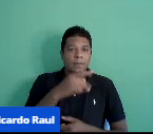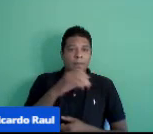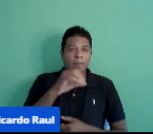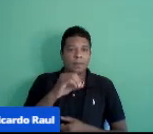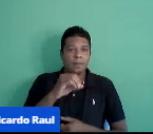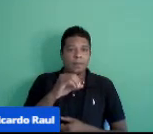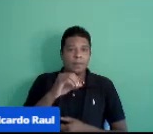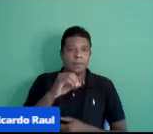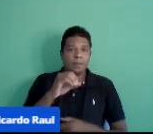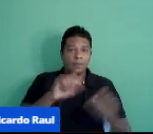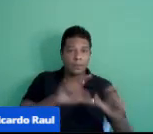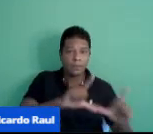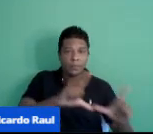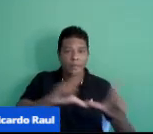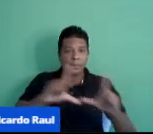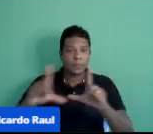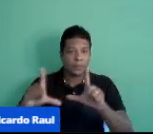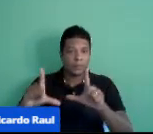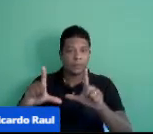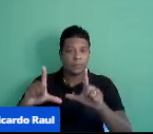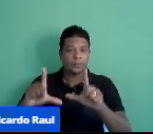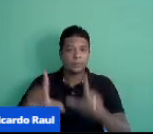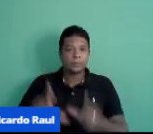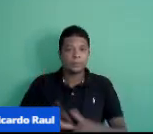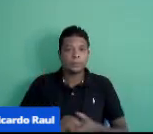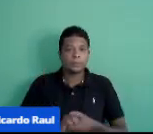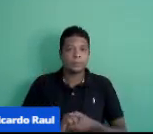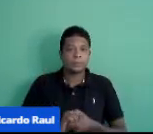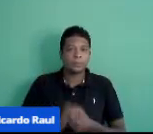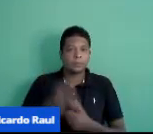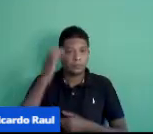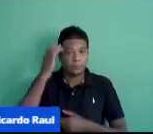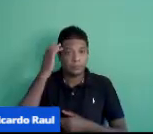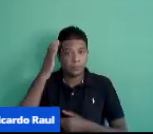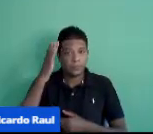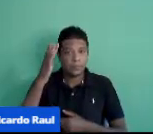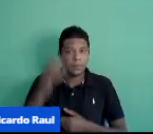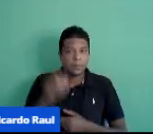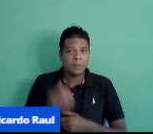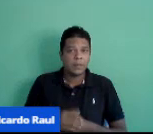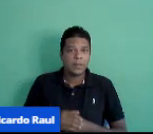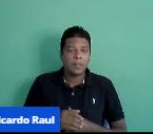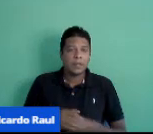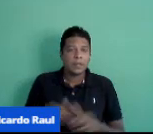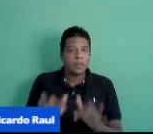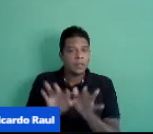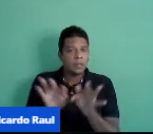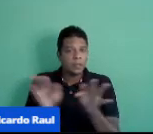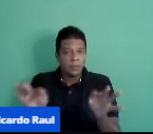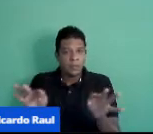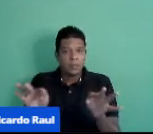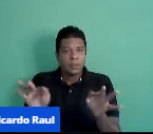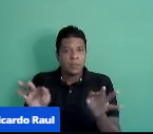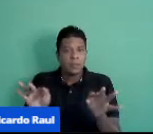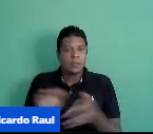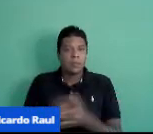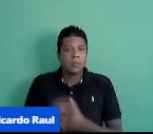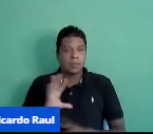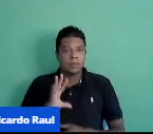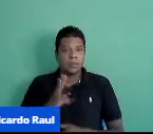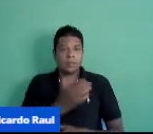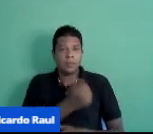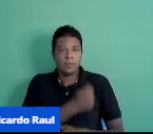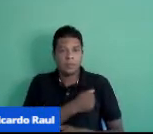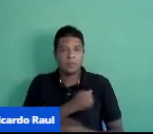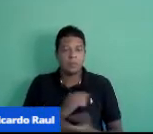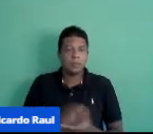Para mim, foi a ferramenta mais simples para poder estar fazendo gravação de aula. Então, eu me utilizo dela. Você